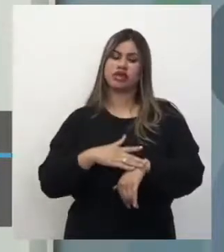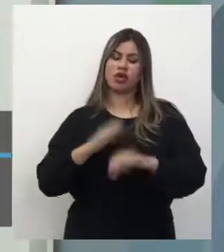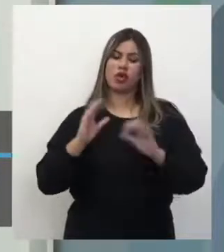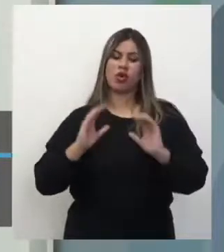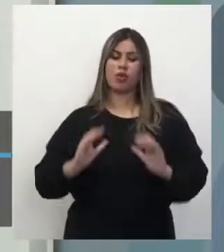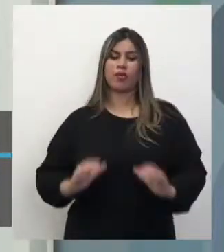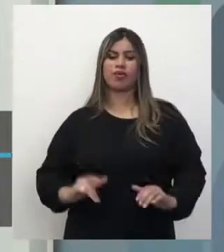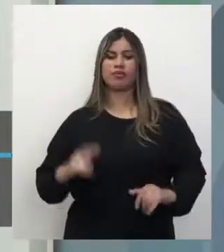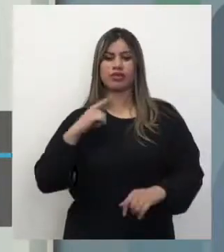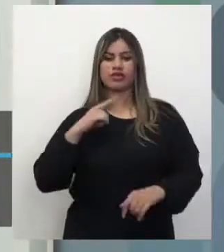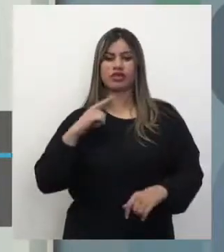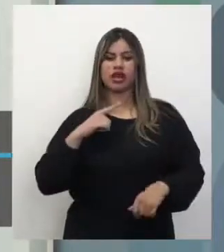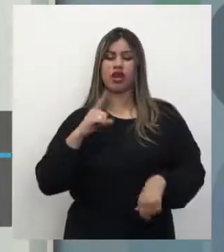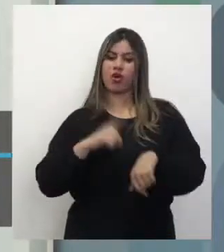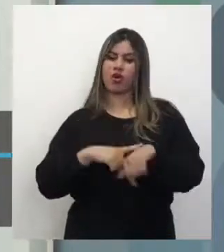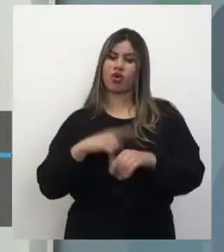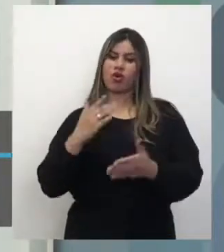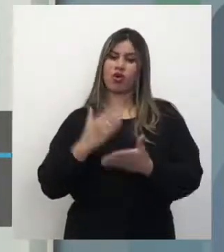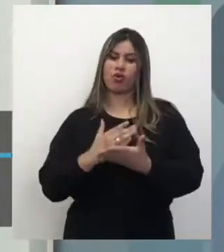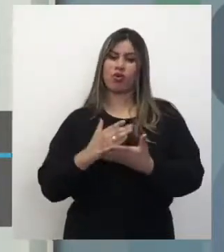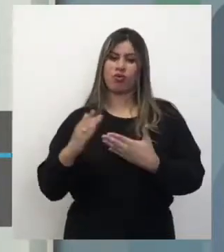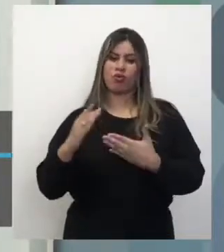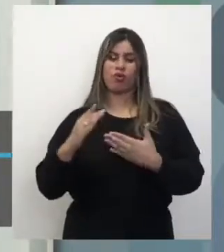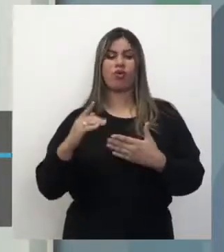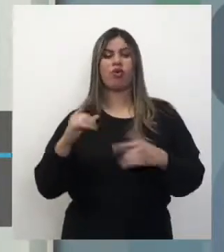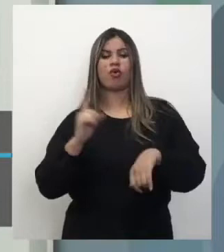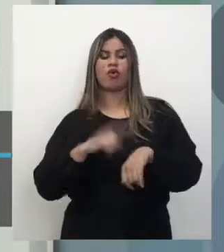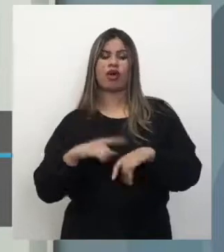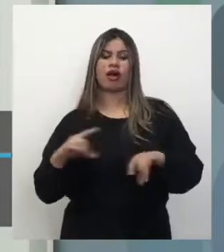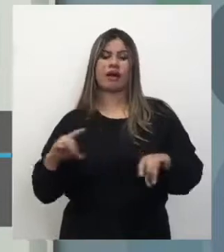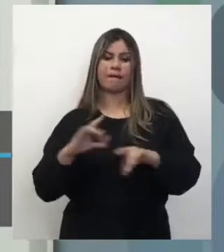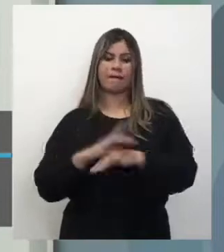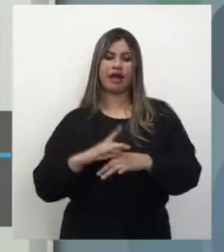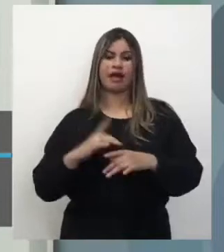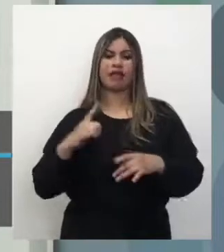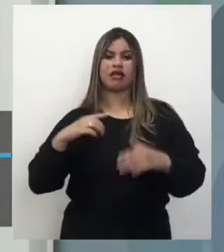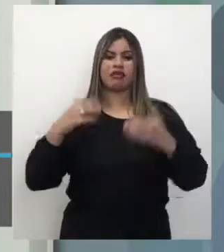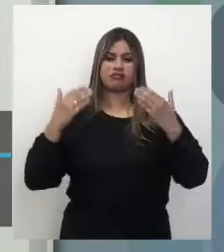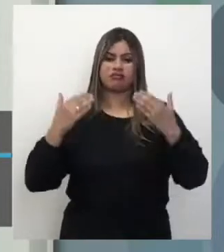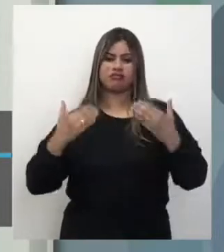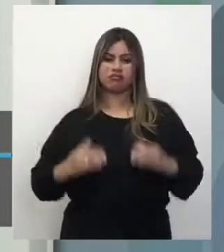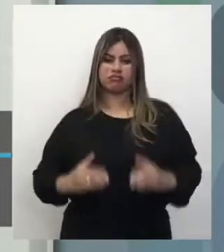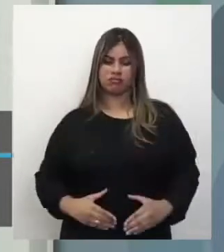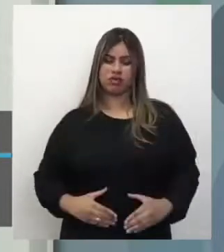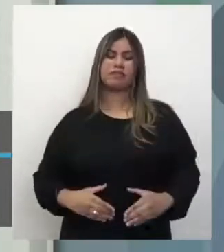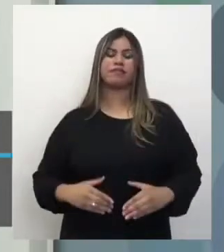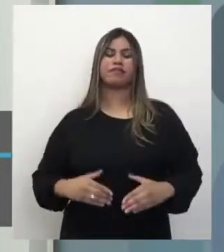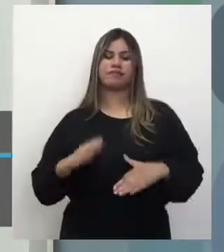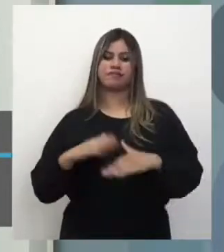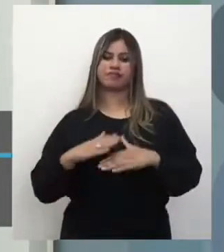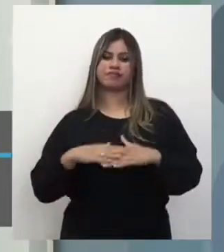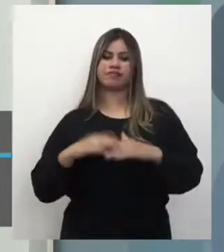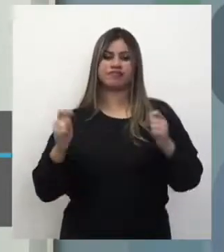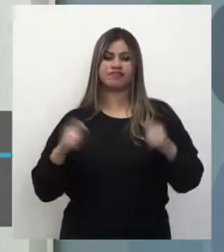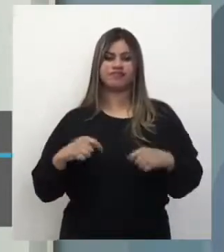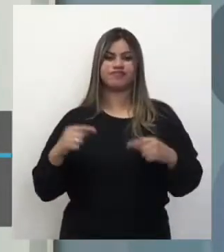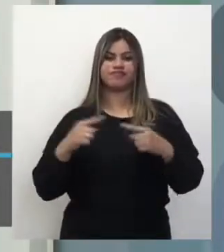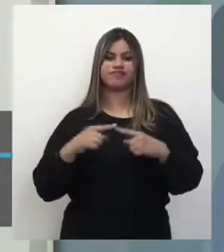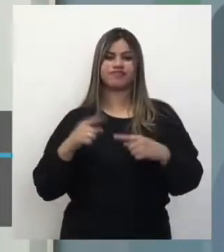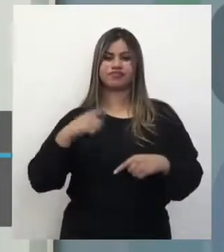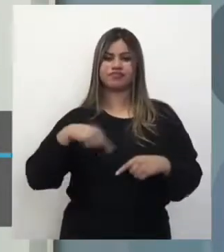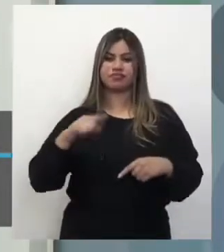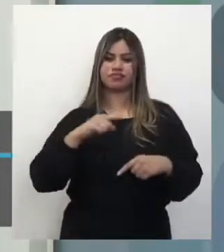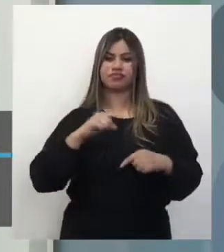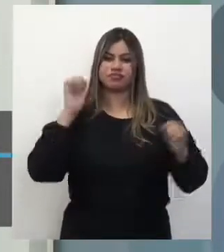comportamento. Você tem hora para começar, hora para acabar, existe uma postura, existe uma forma de se fazer. E aí quando você pensa que não, você